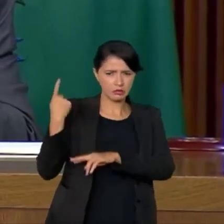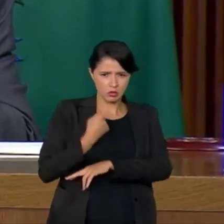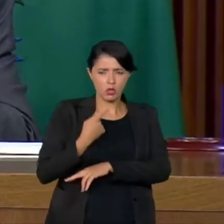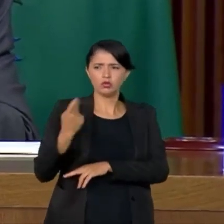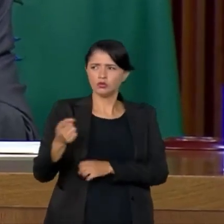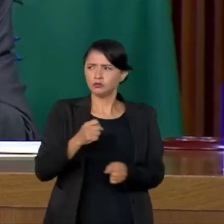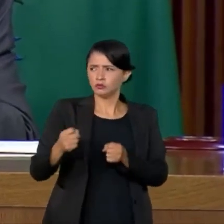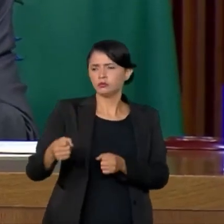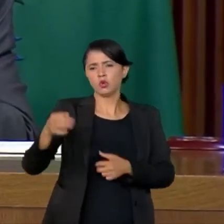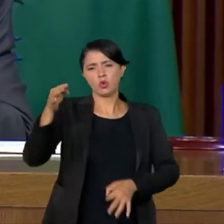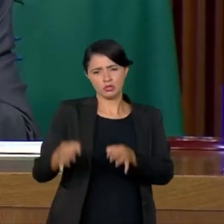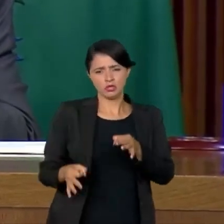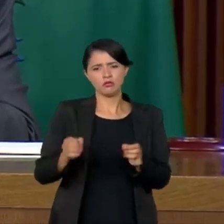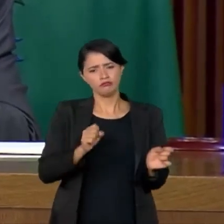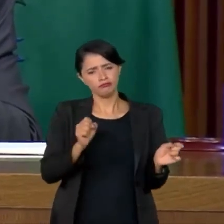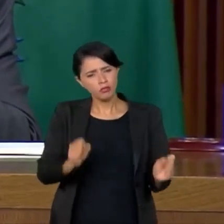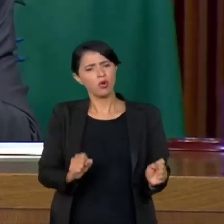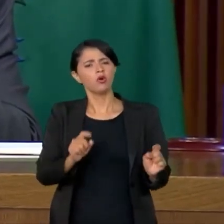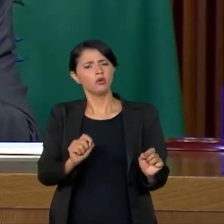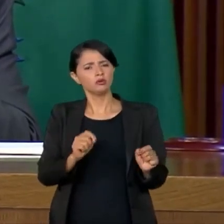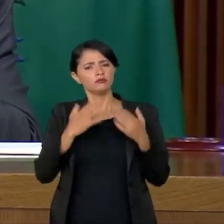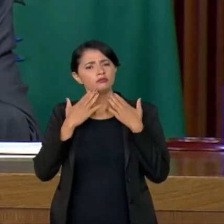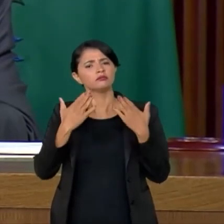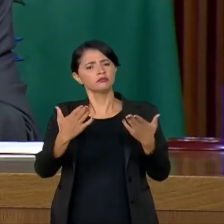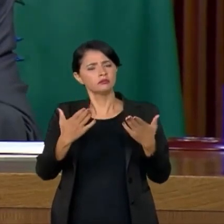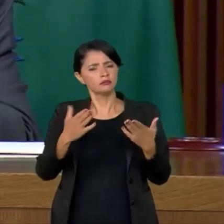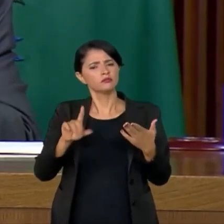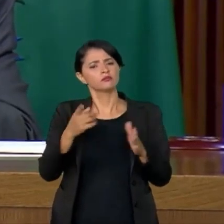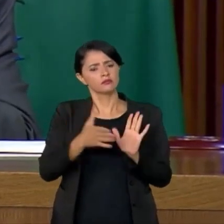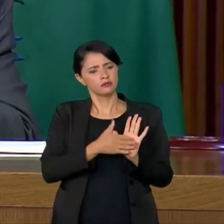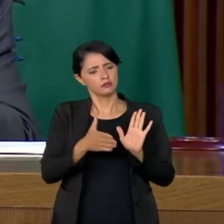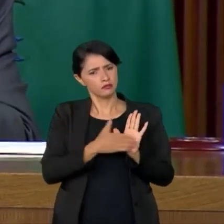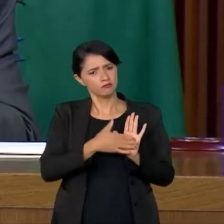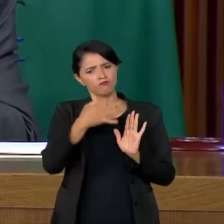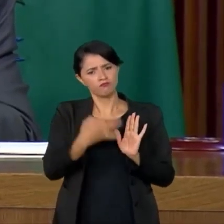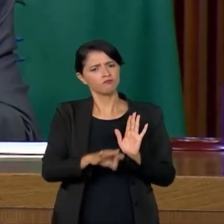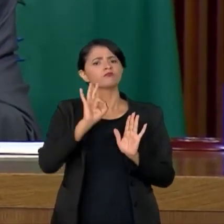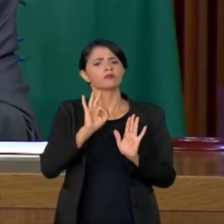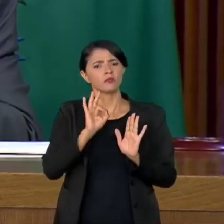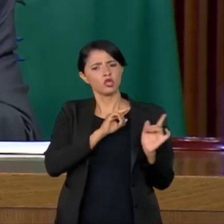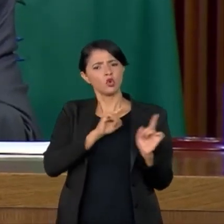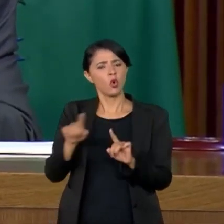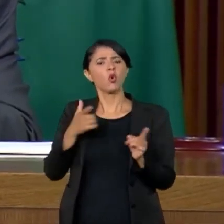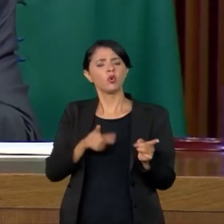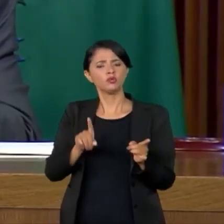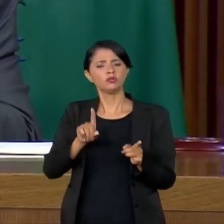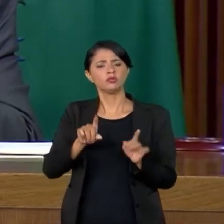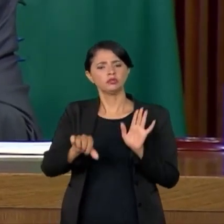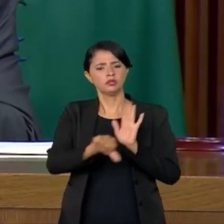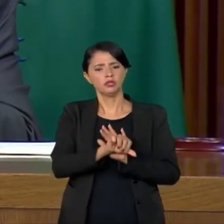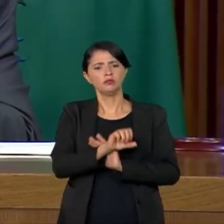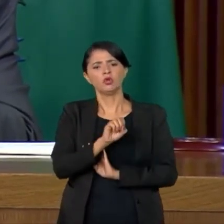Poder Judiciário, para que a gente possa apresentar uma proposta definitiva de combate ao chamado